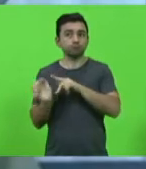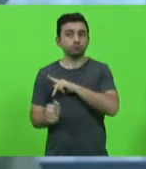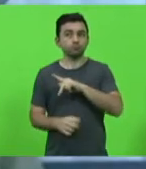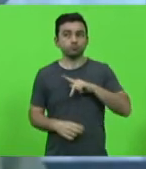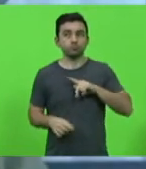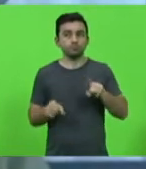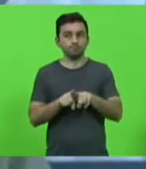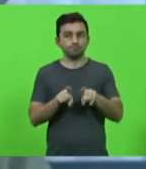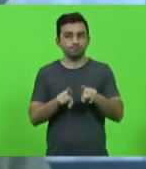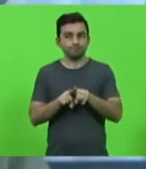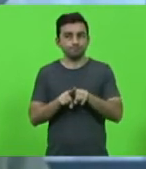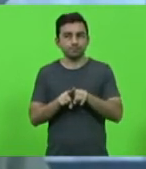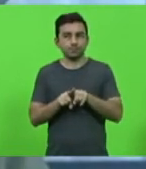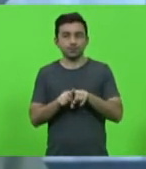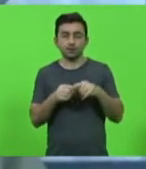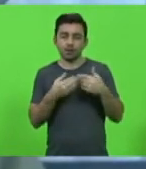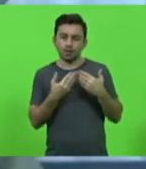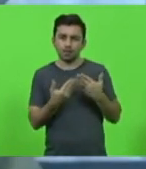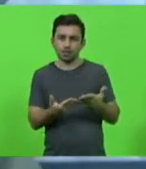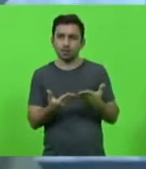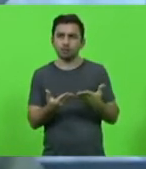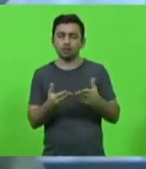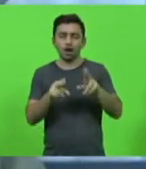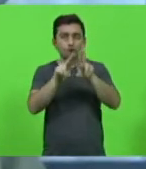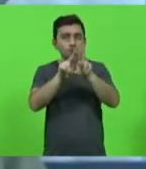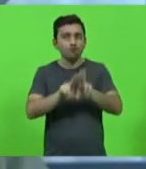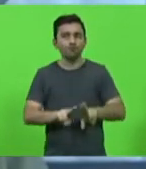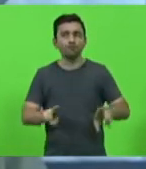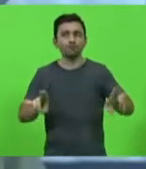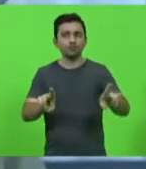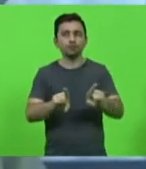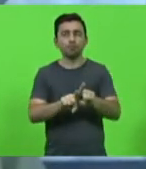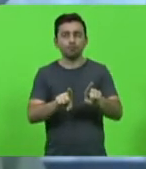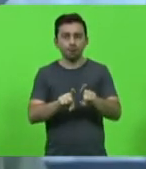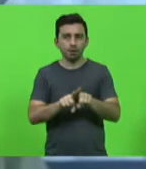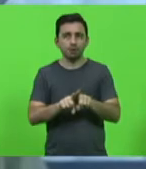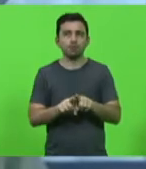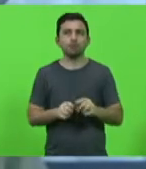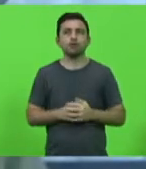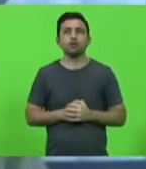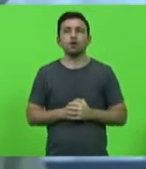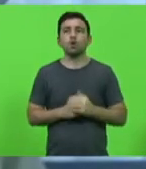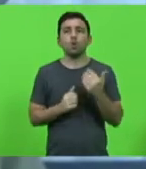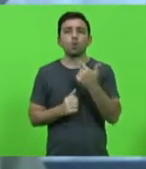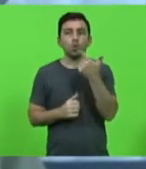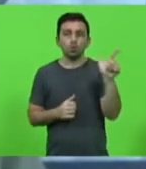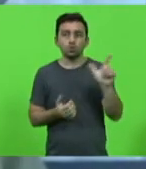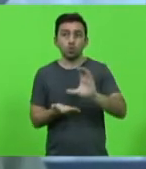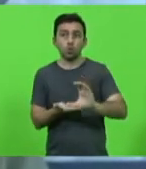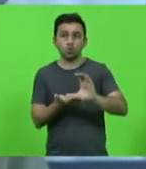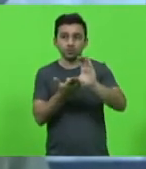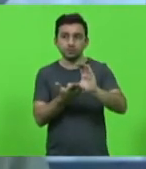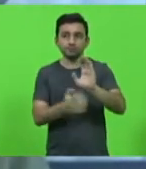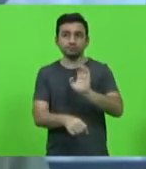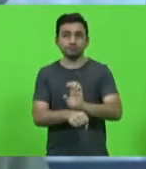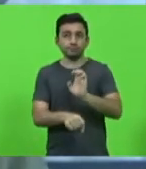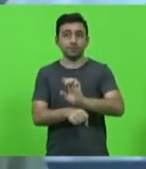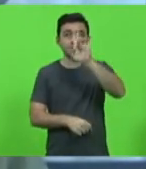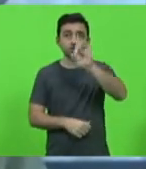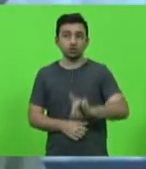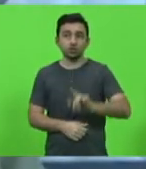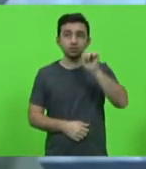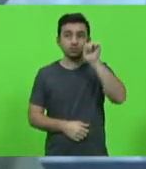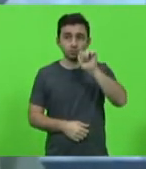a Universidade Federal de Santa Catarina, nós temos também o Conselho Estadual dos Direitos da